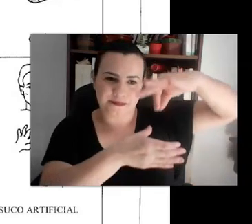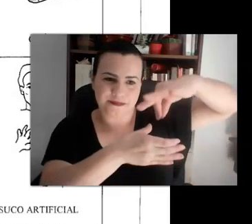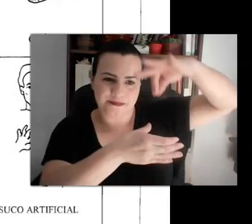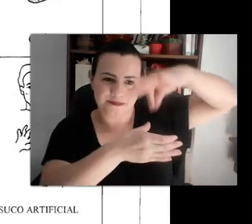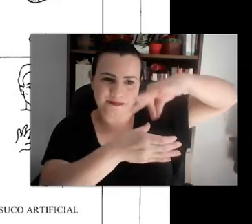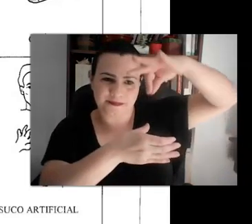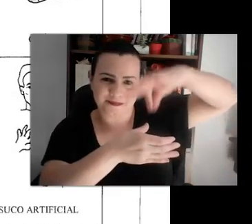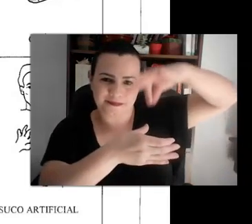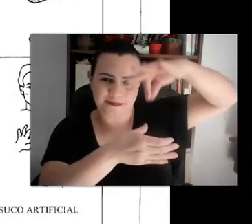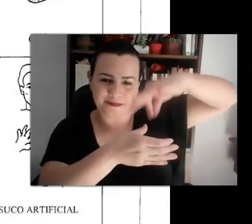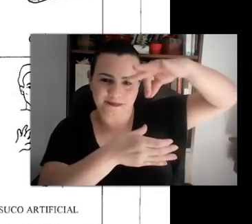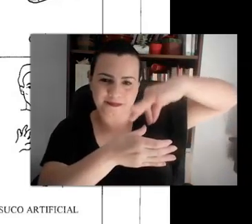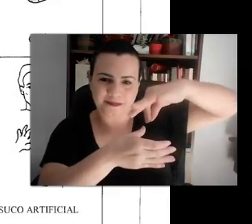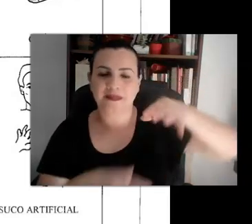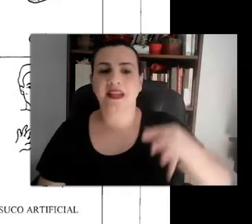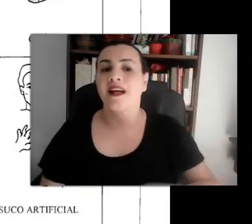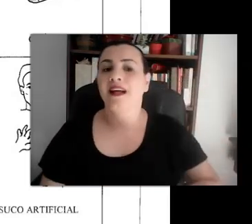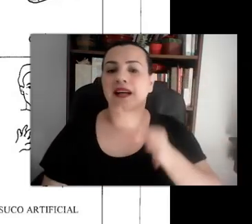Chá.